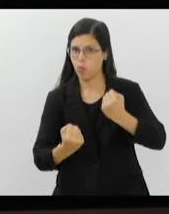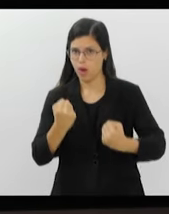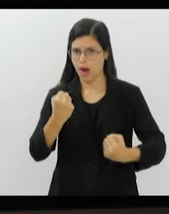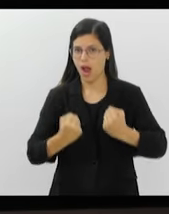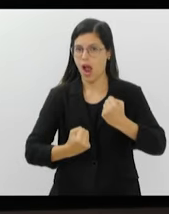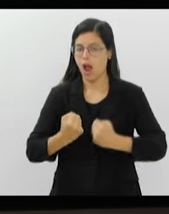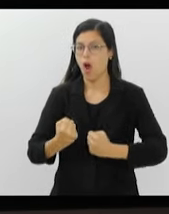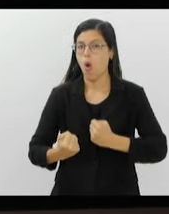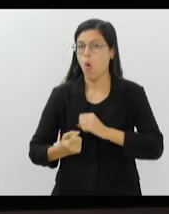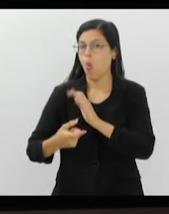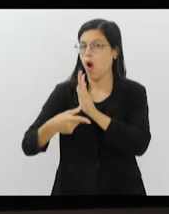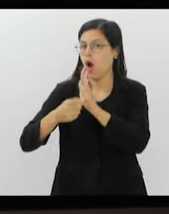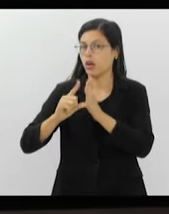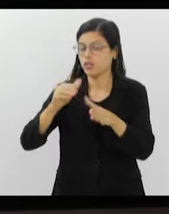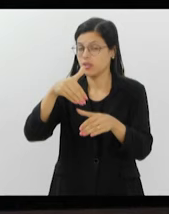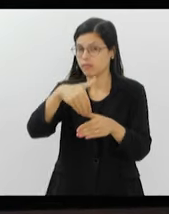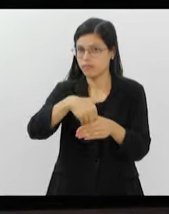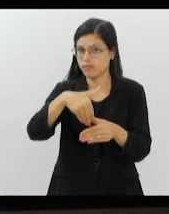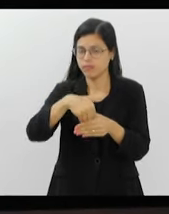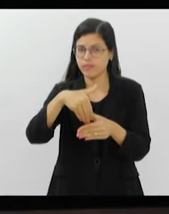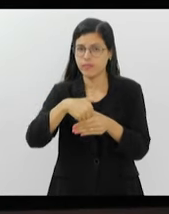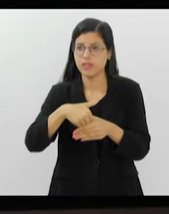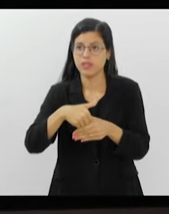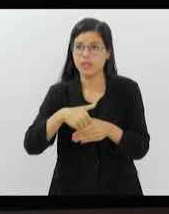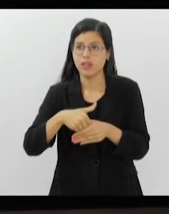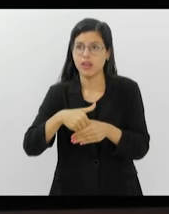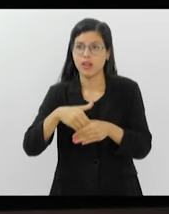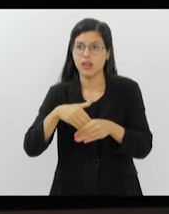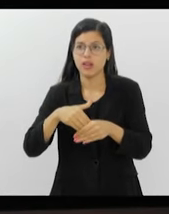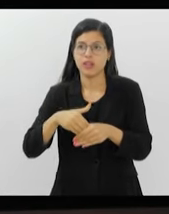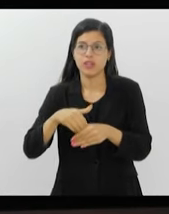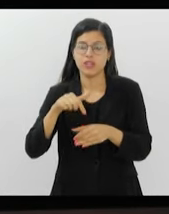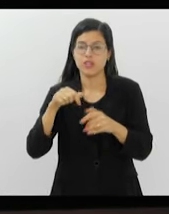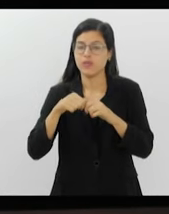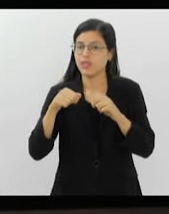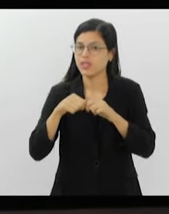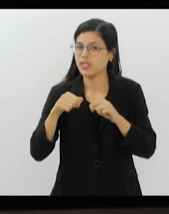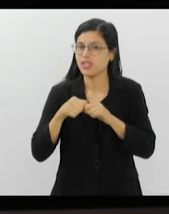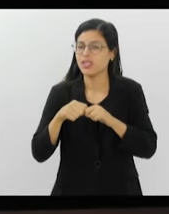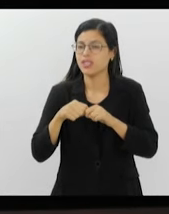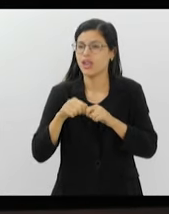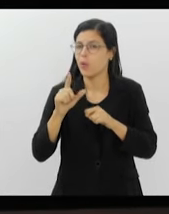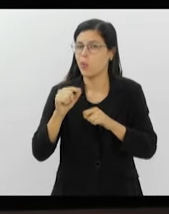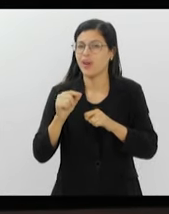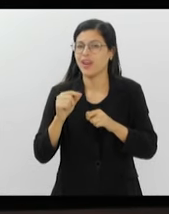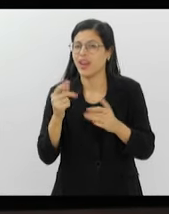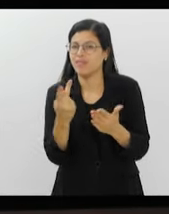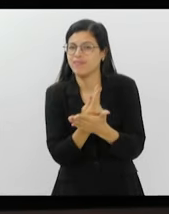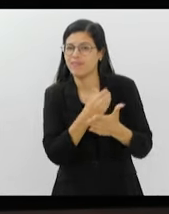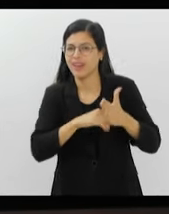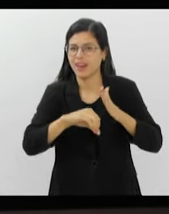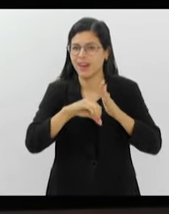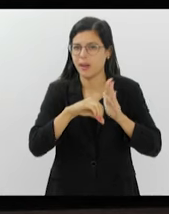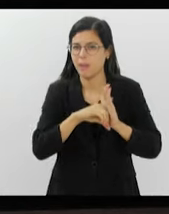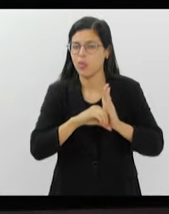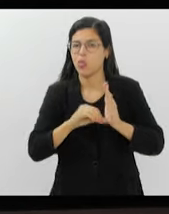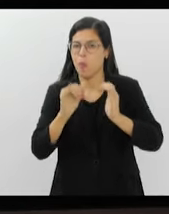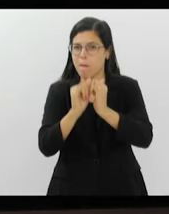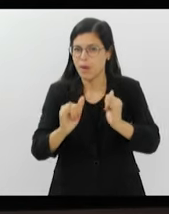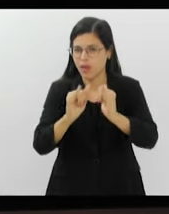vésperas das eleições Aonde eles empreenderam o jogo mais sujo de uma de uma campanha eleitoral em Niterói